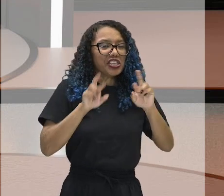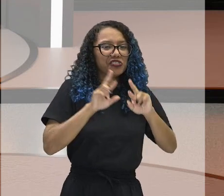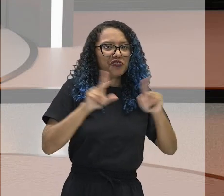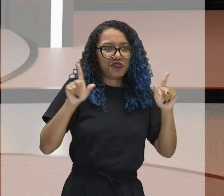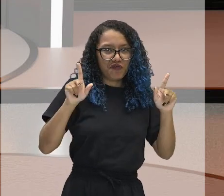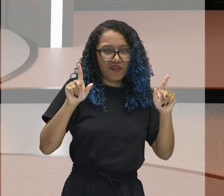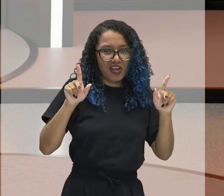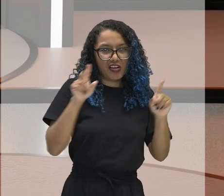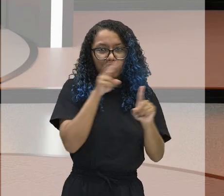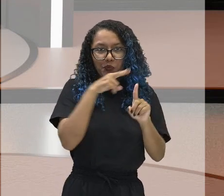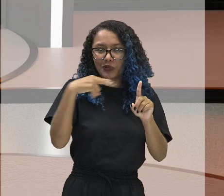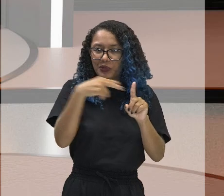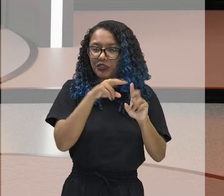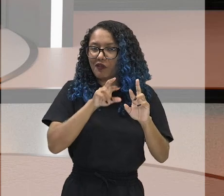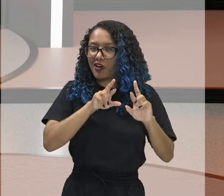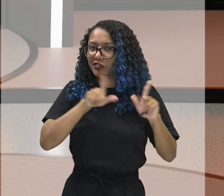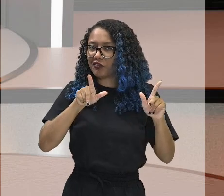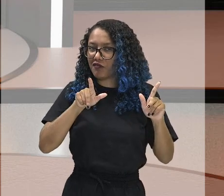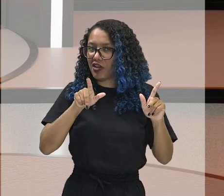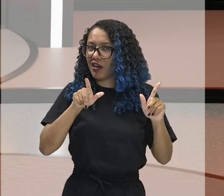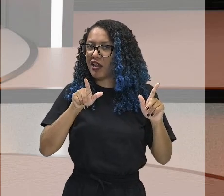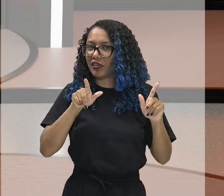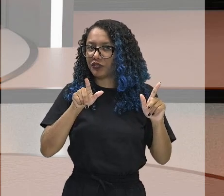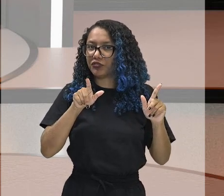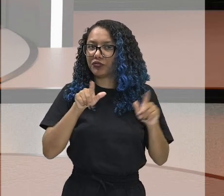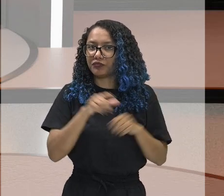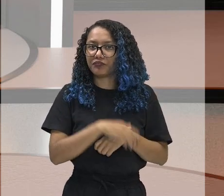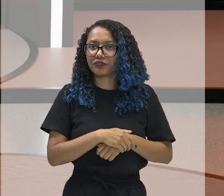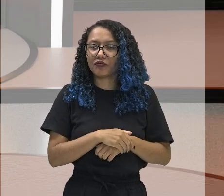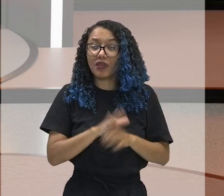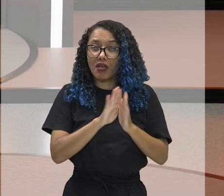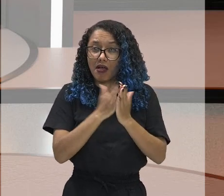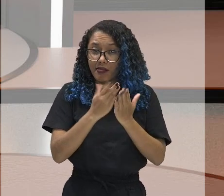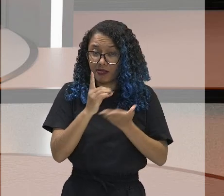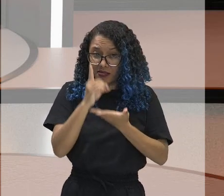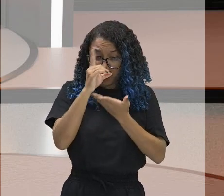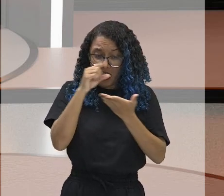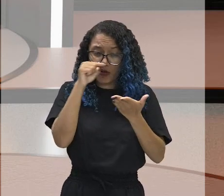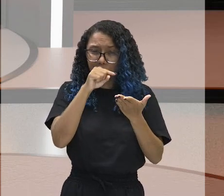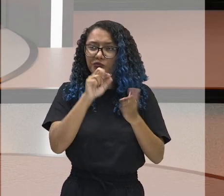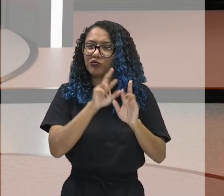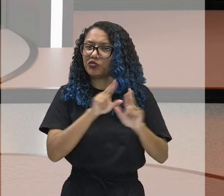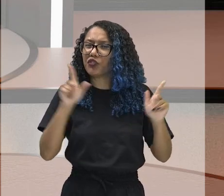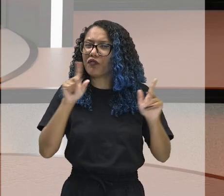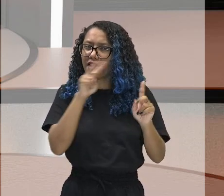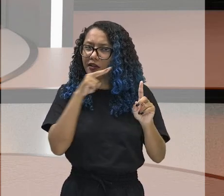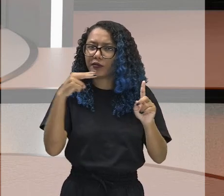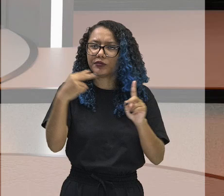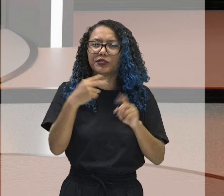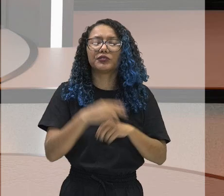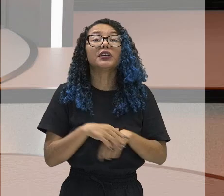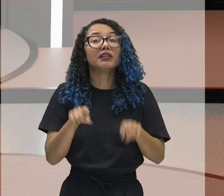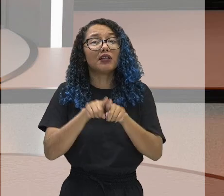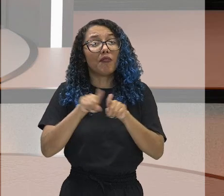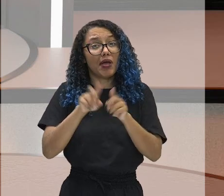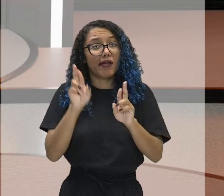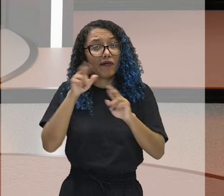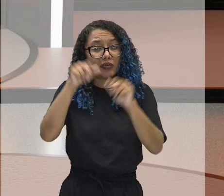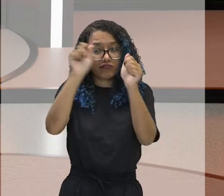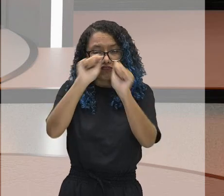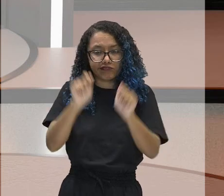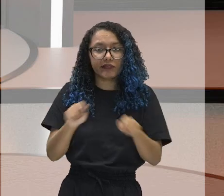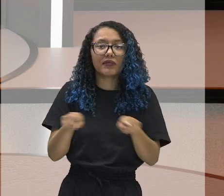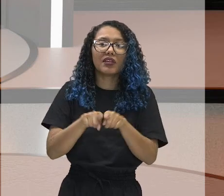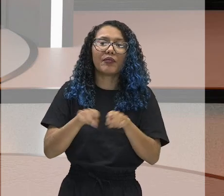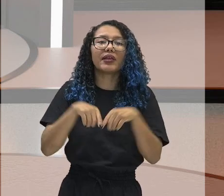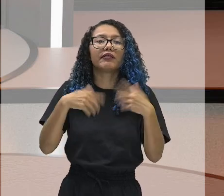interpretação diferente das escrituras e também da utilização dessas mesmas imagens. Então o movimento